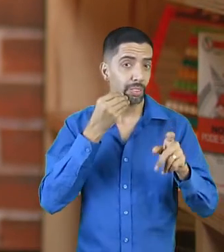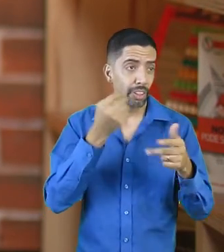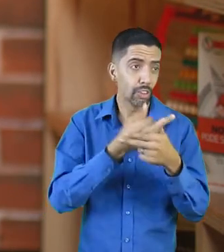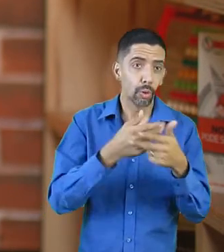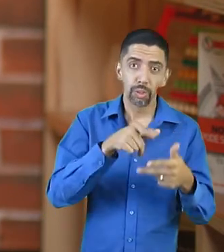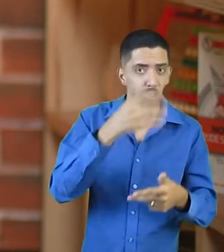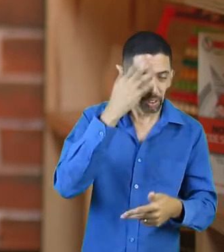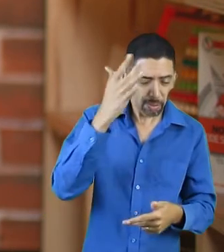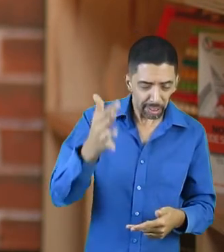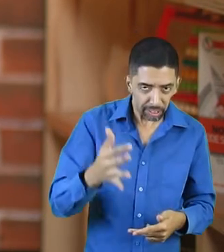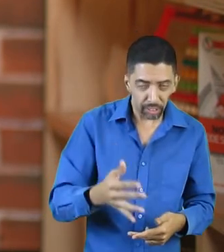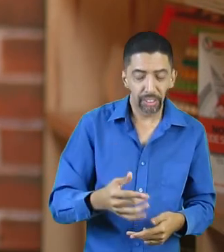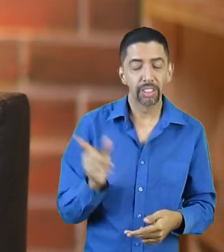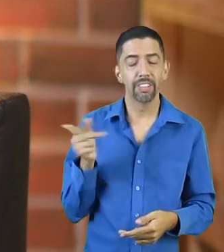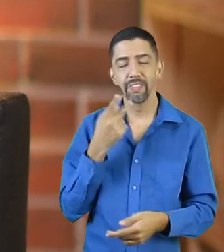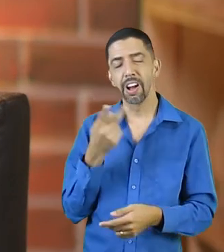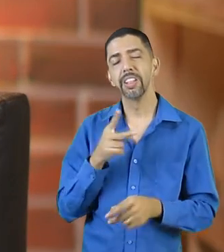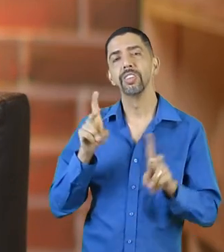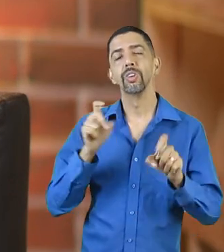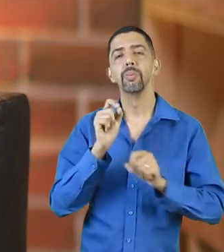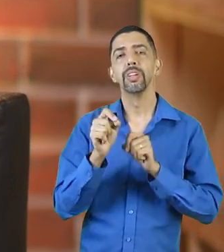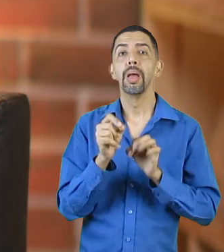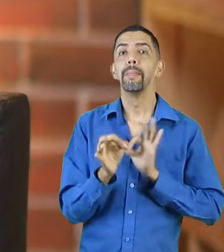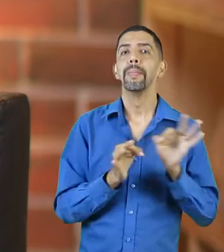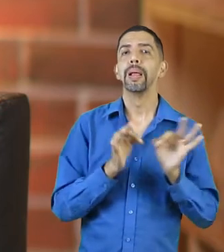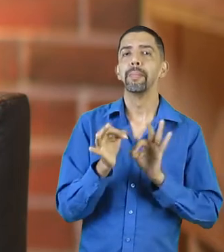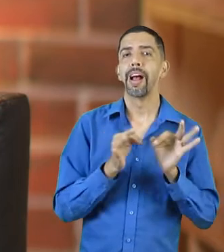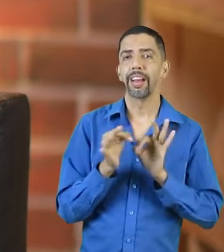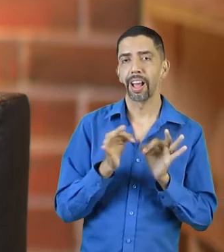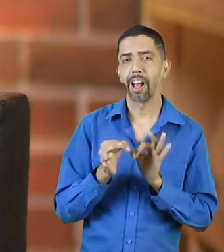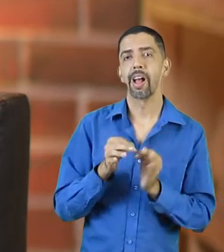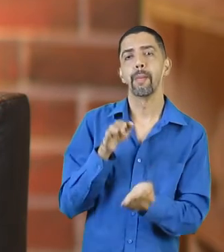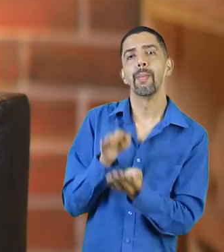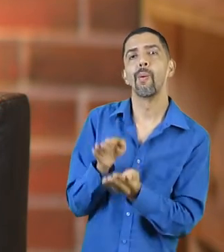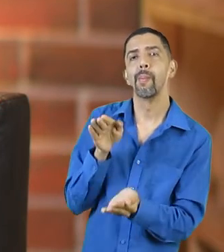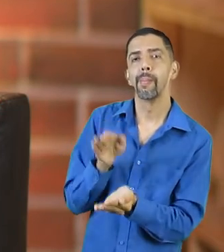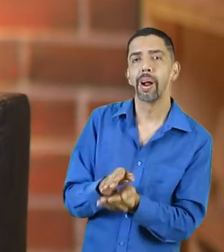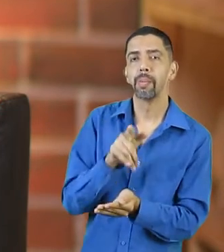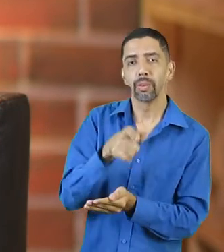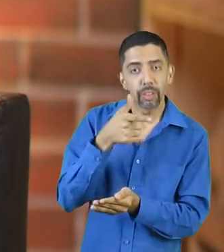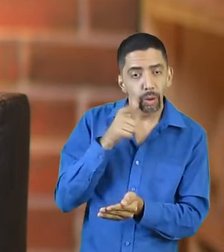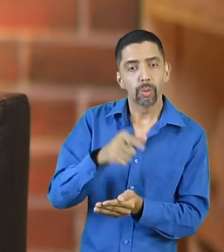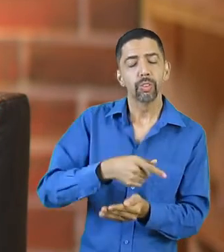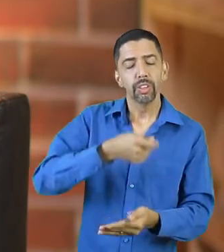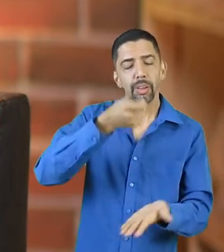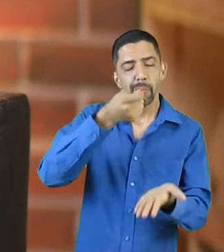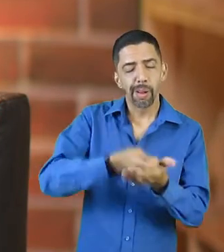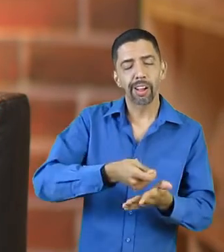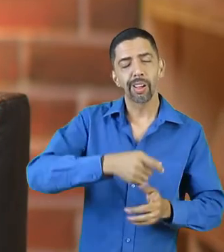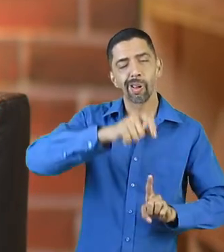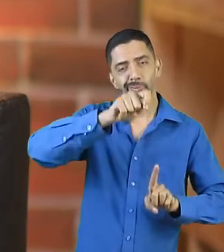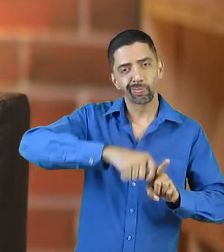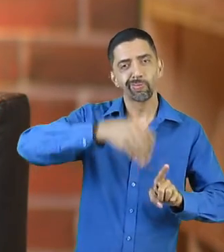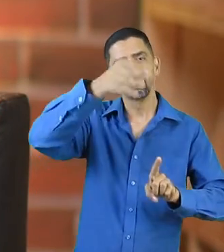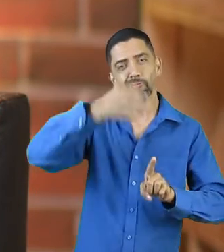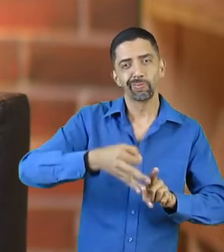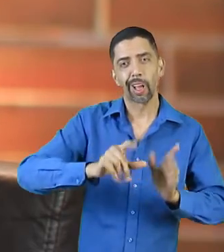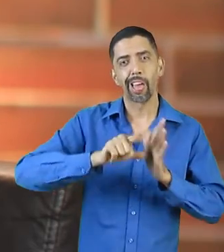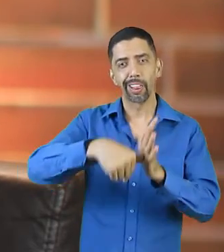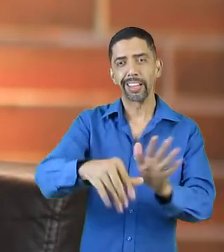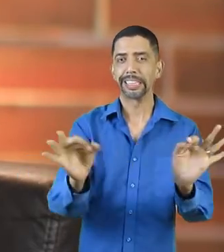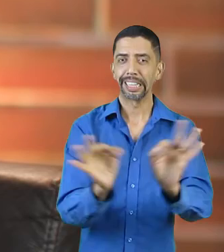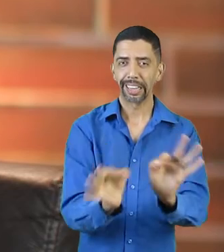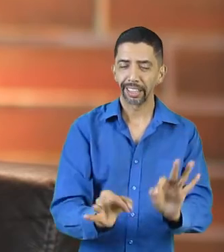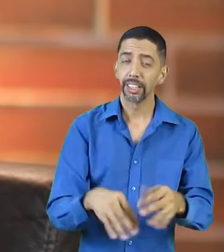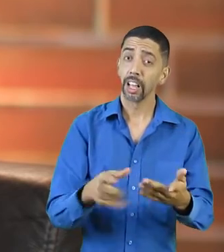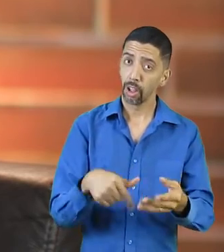para oportunidades até. Eu falo muito em se programar, em poupar para poder realmente honrar os compromissos.